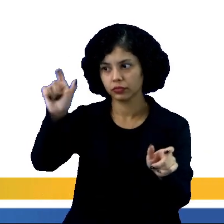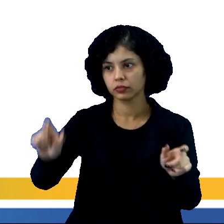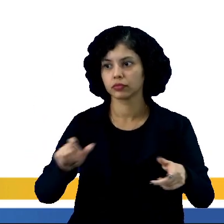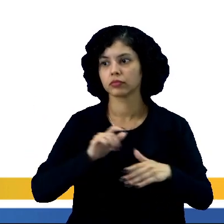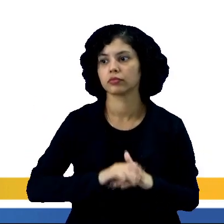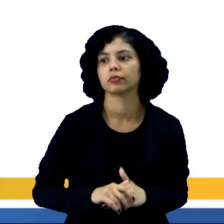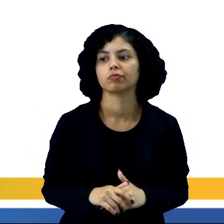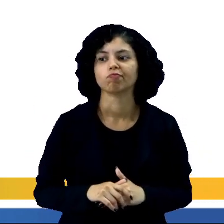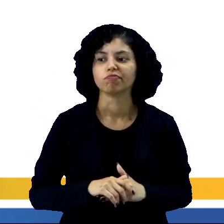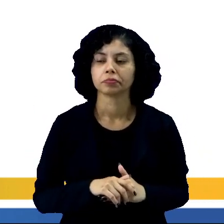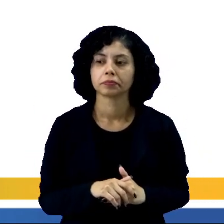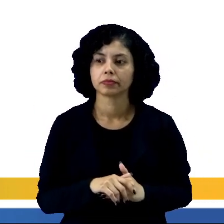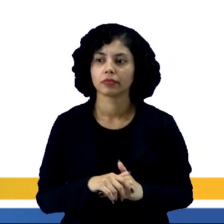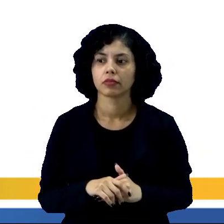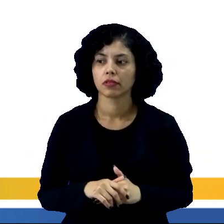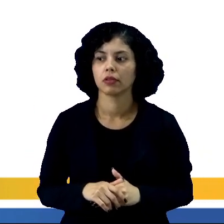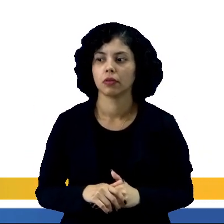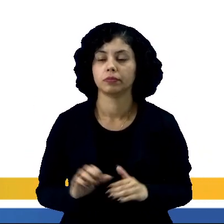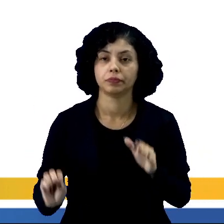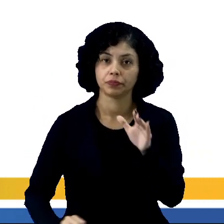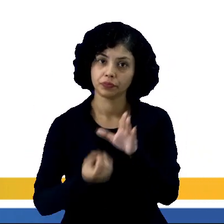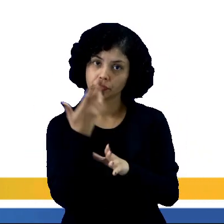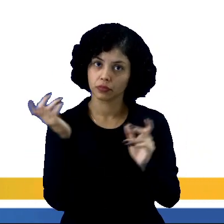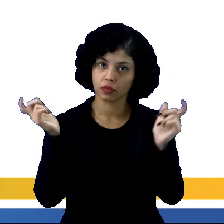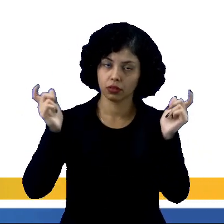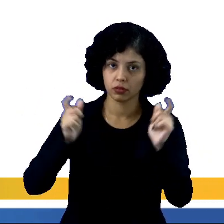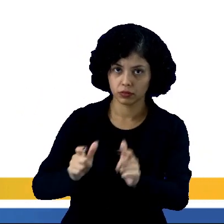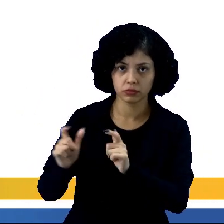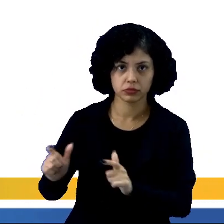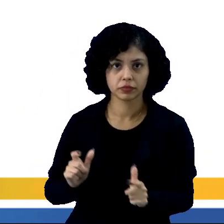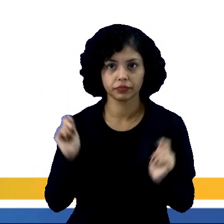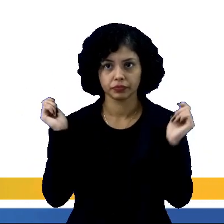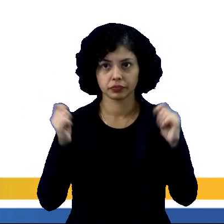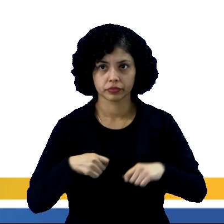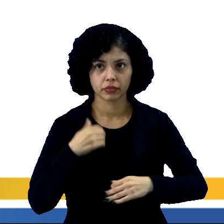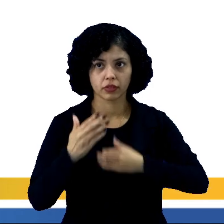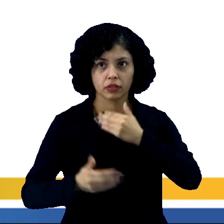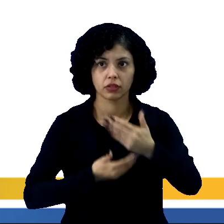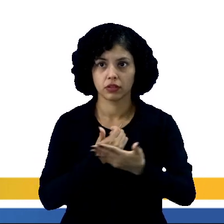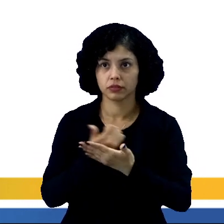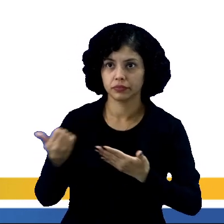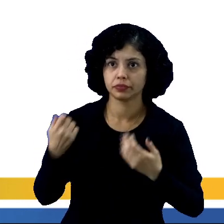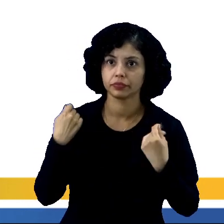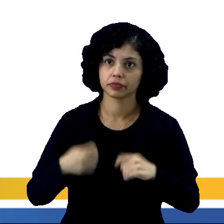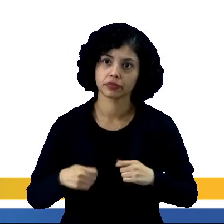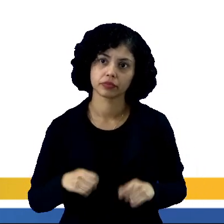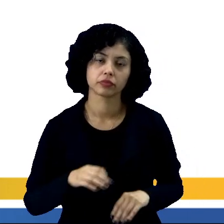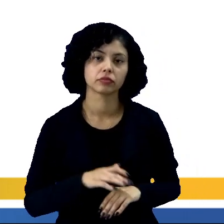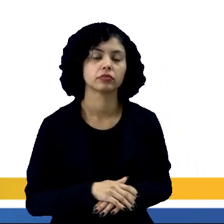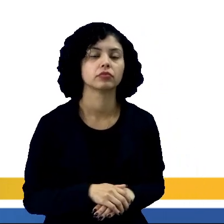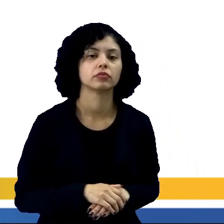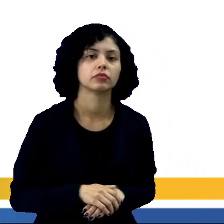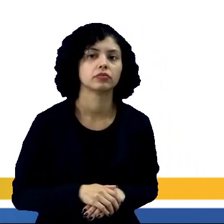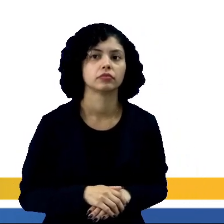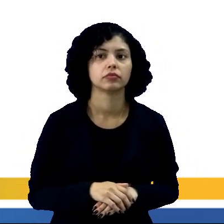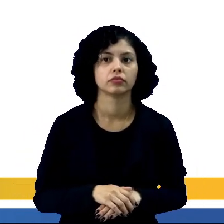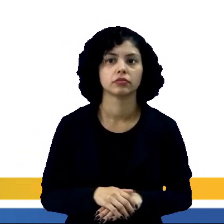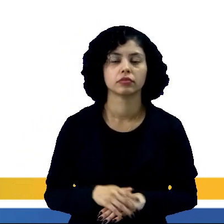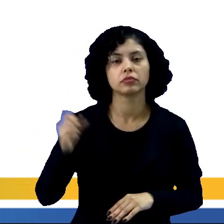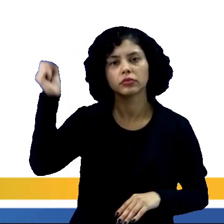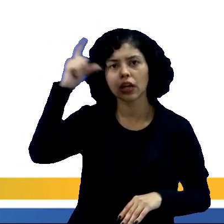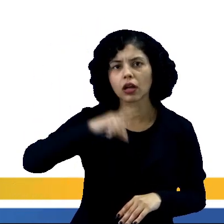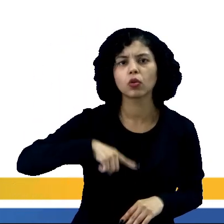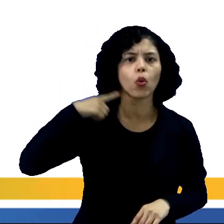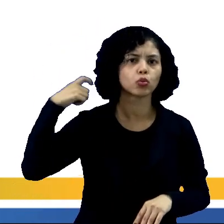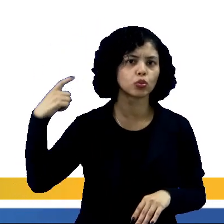as personagens e que recria o ambiente possível do desenrolar da ação dramática, tá? Graças à luz